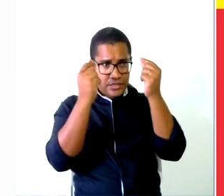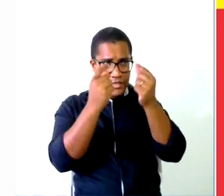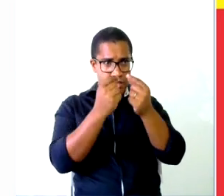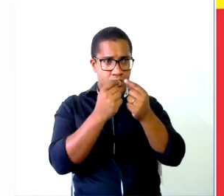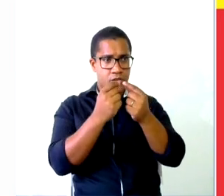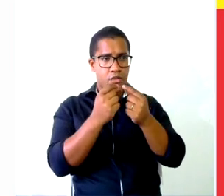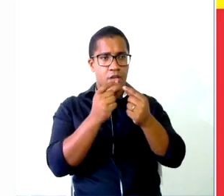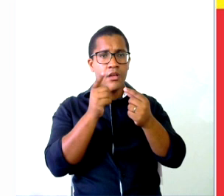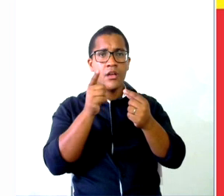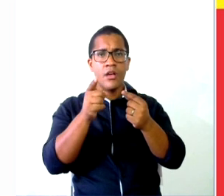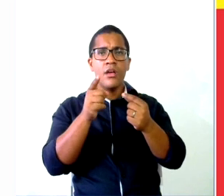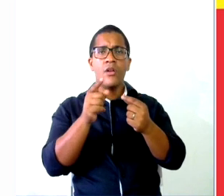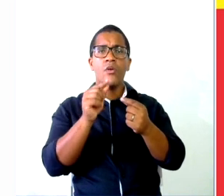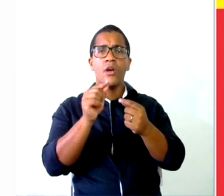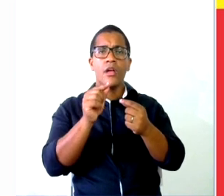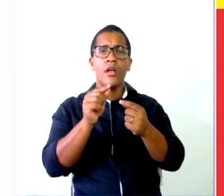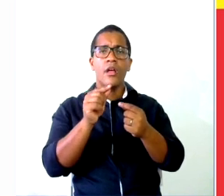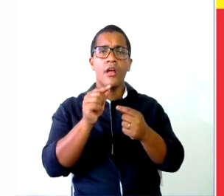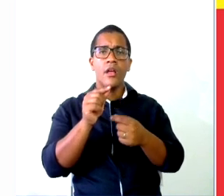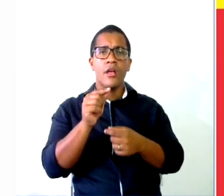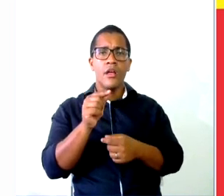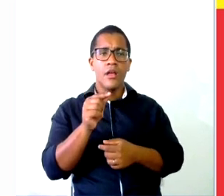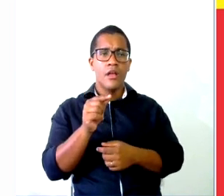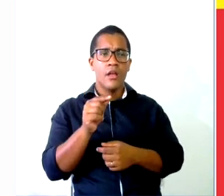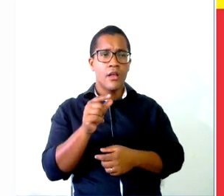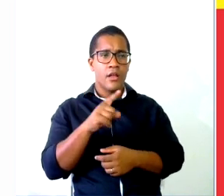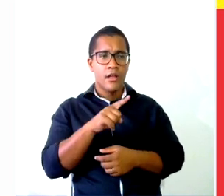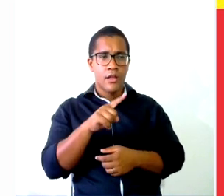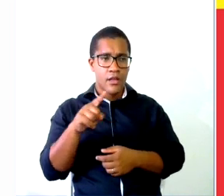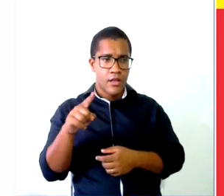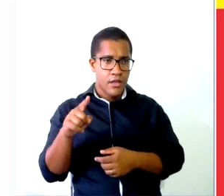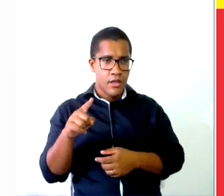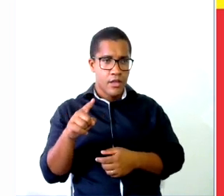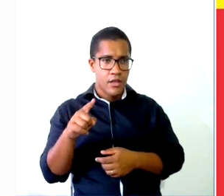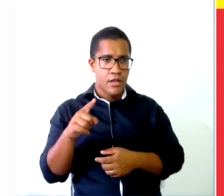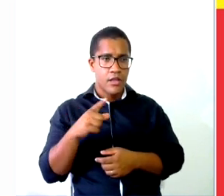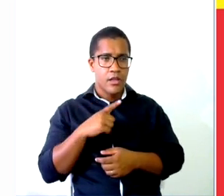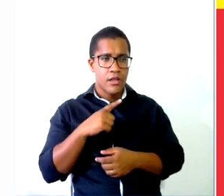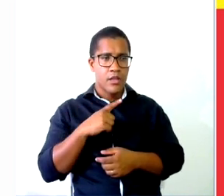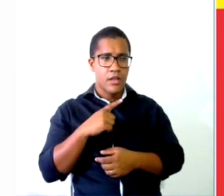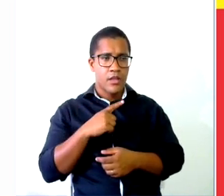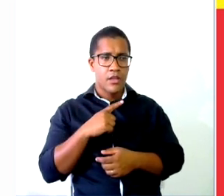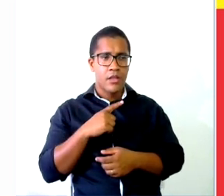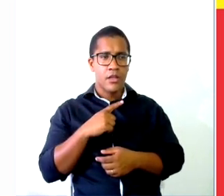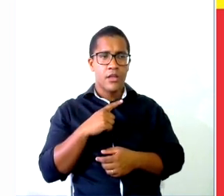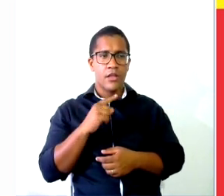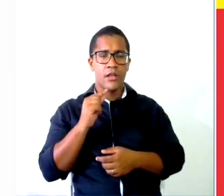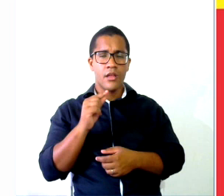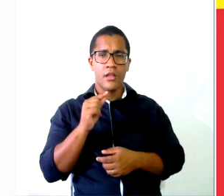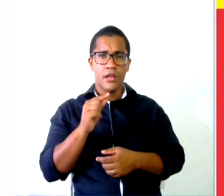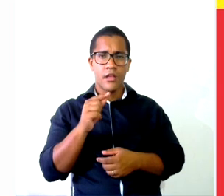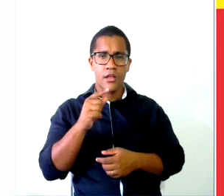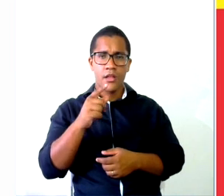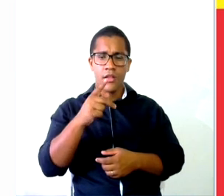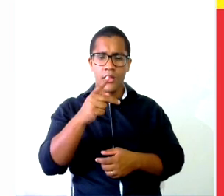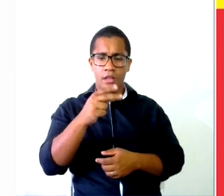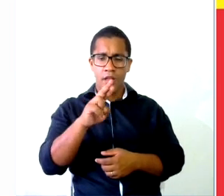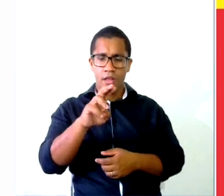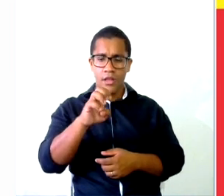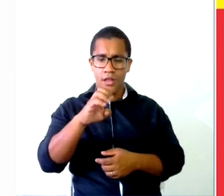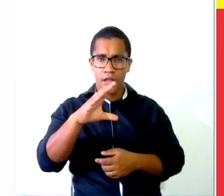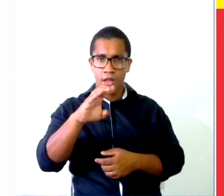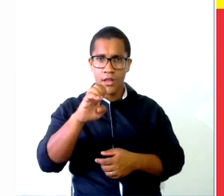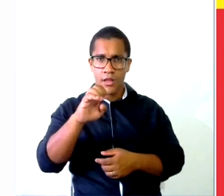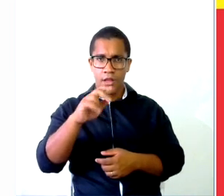escravos gregos eram preps, observe, preceptores.